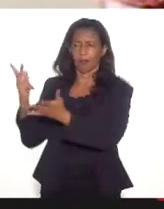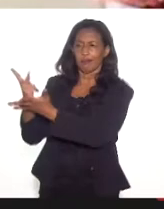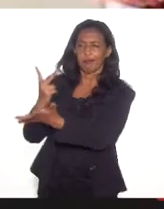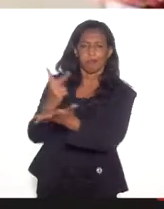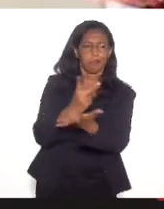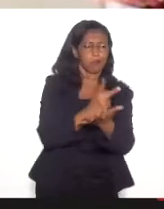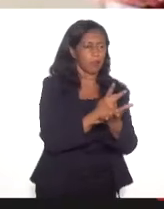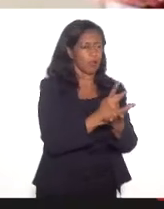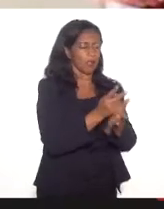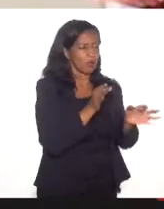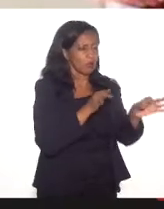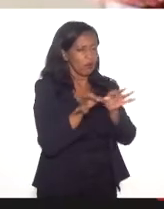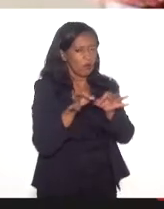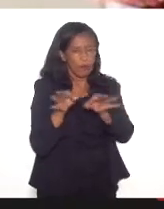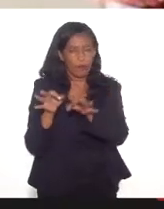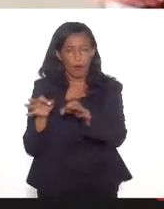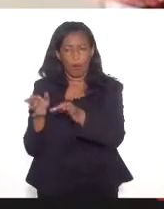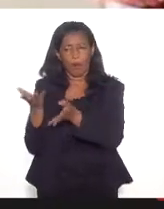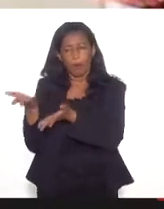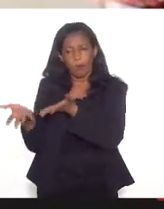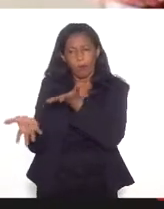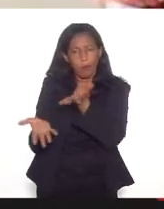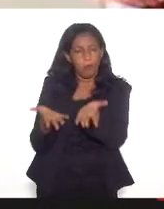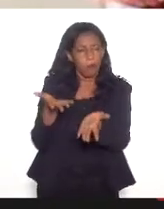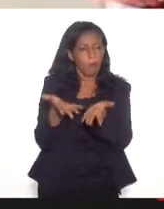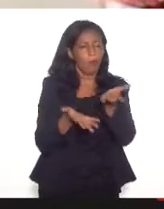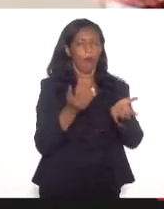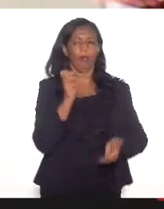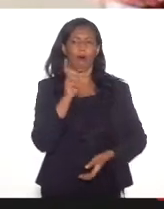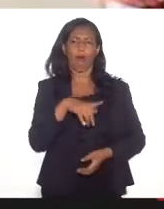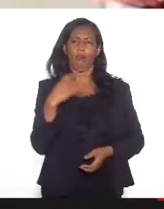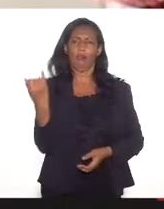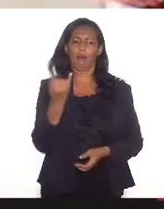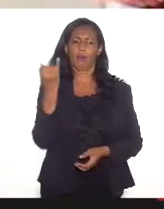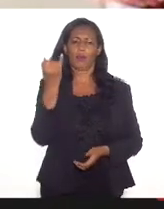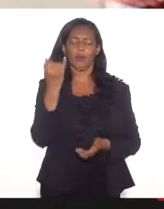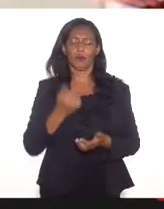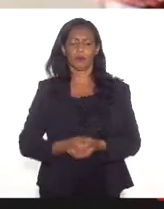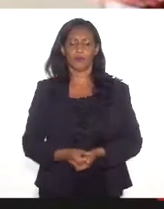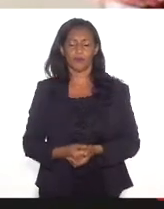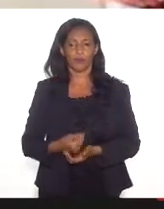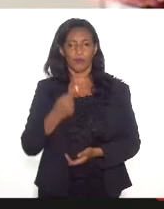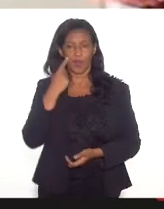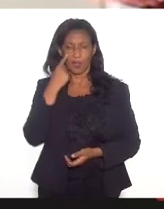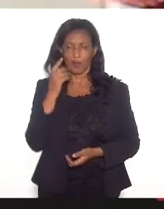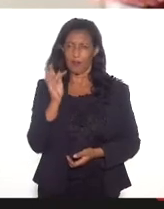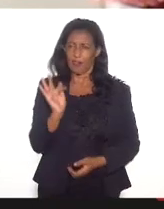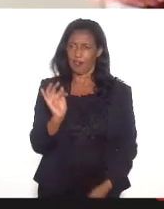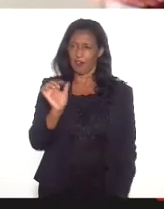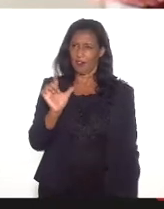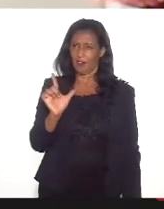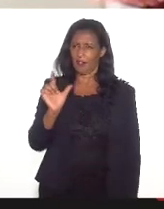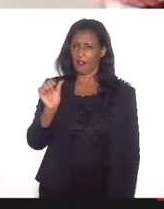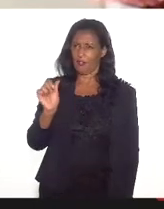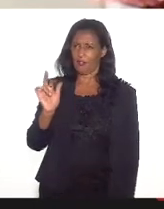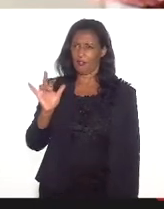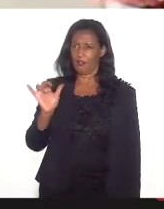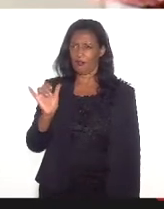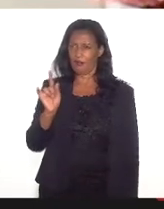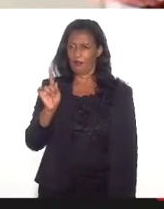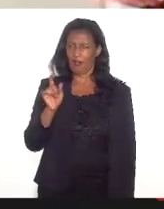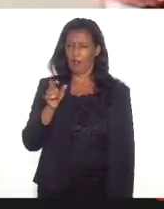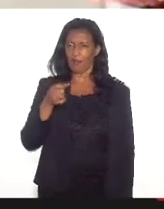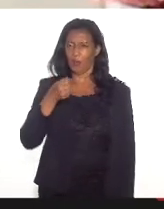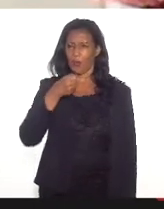forma mais cuidadosa é muito importante. Eu vi aqui a Flávia Oliveira destacar como o